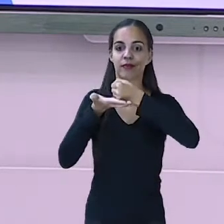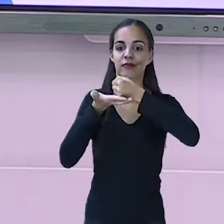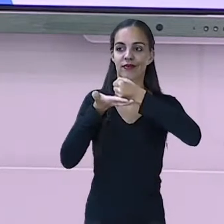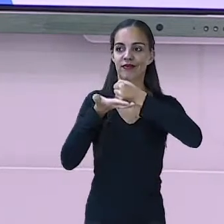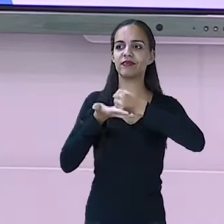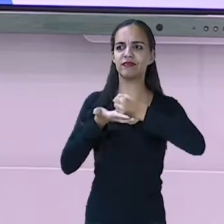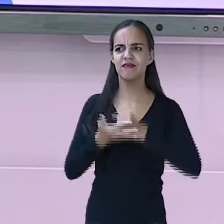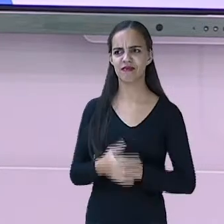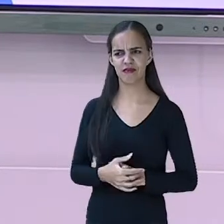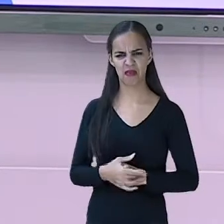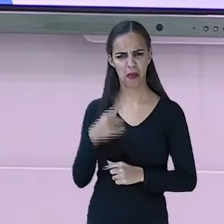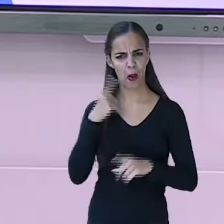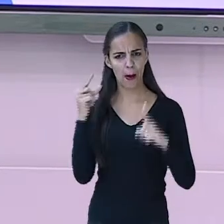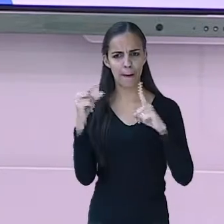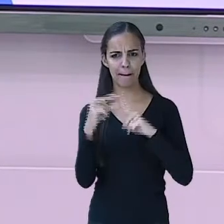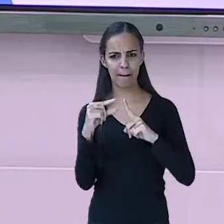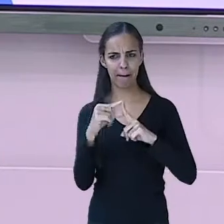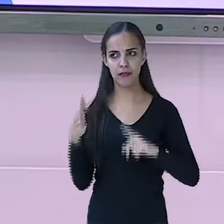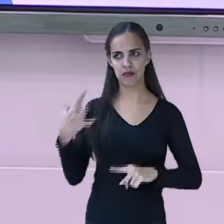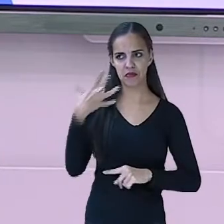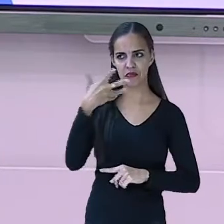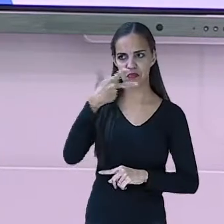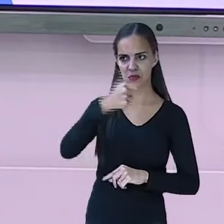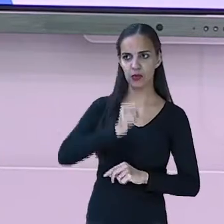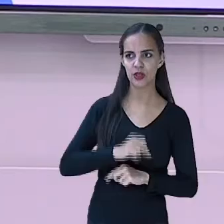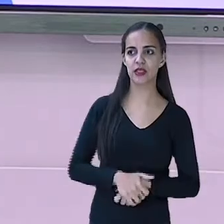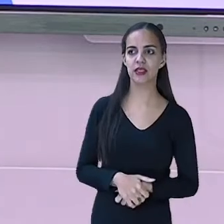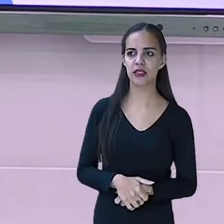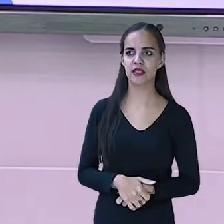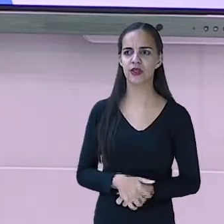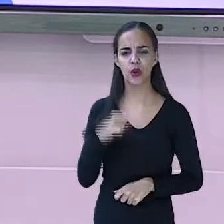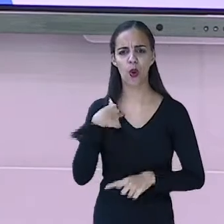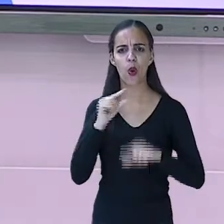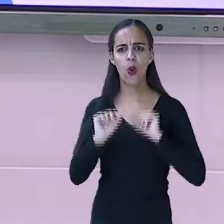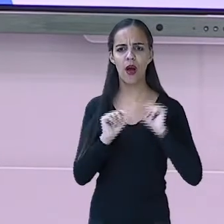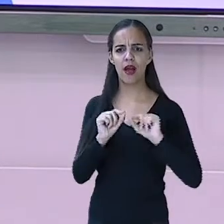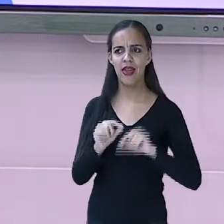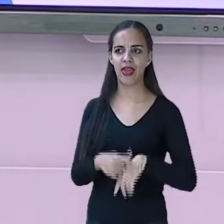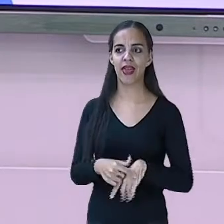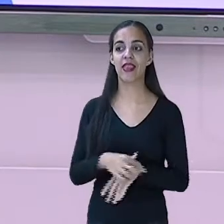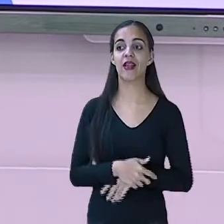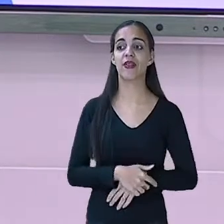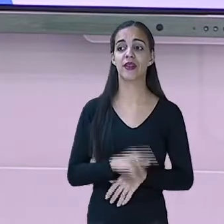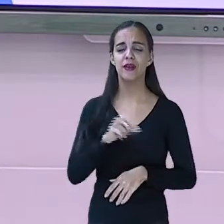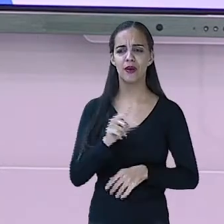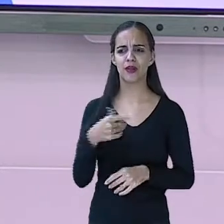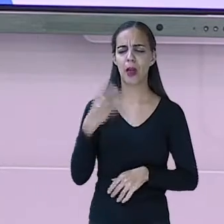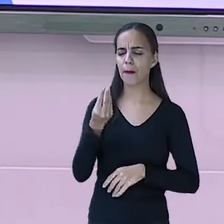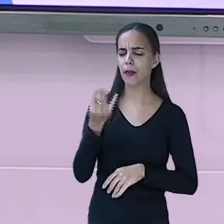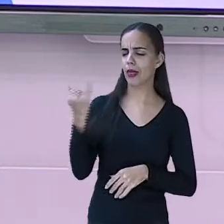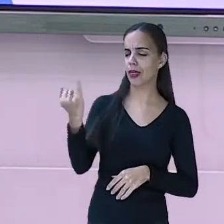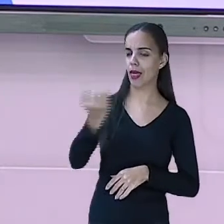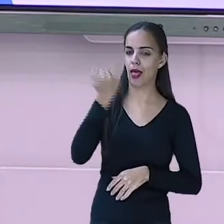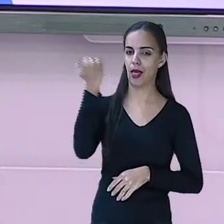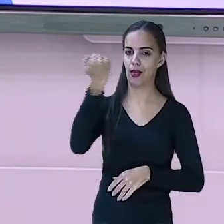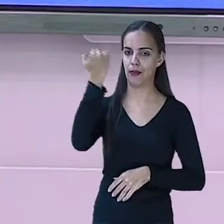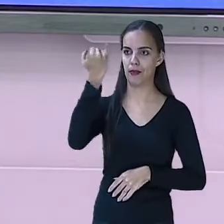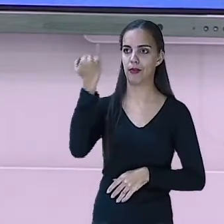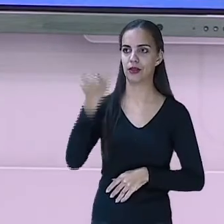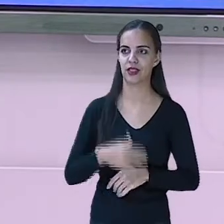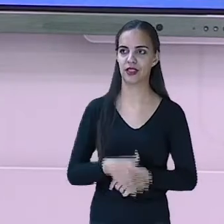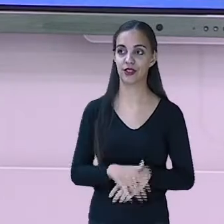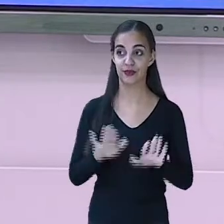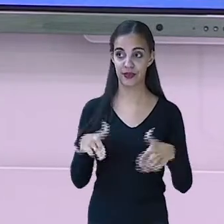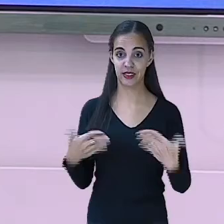sustentabilidade. Olha que palavra grande, e ela tem um significado maravilhoso e muito importante.